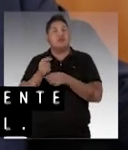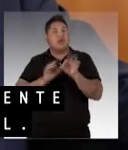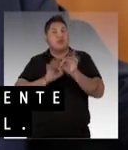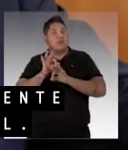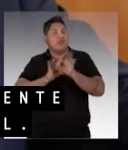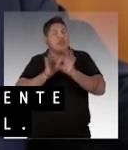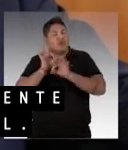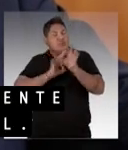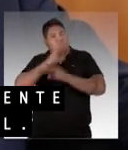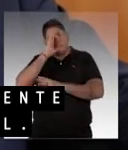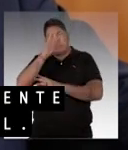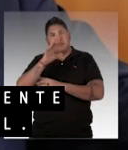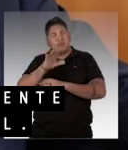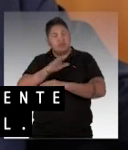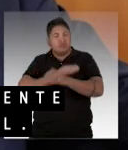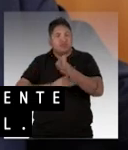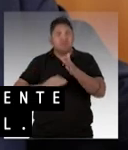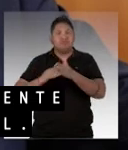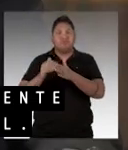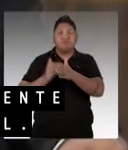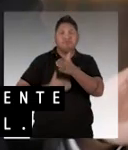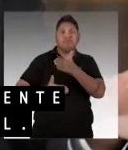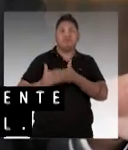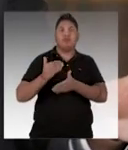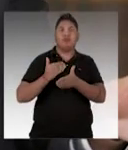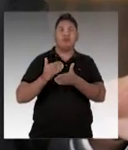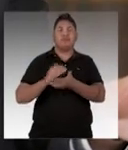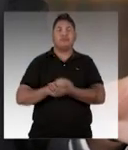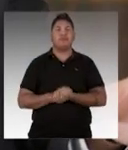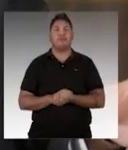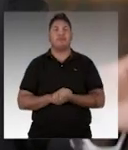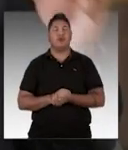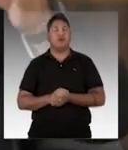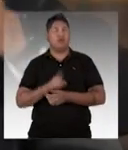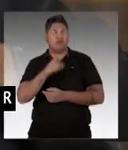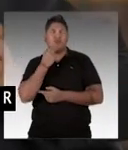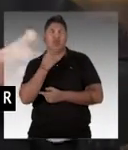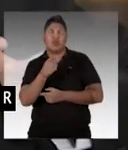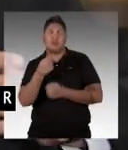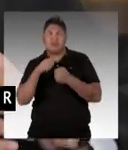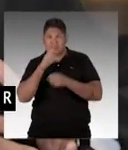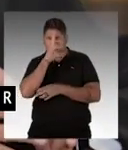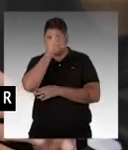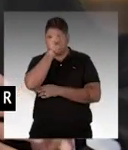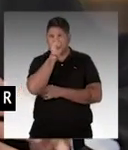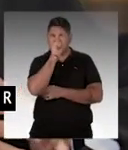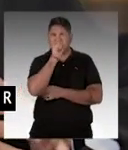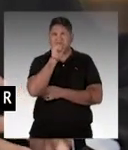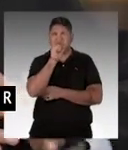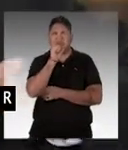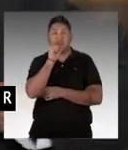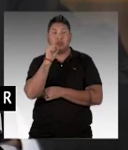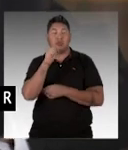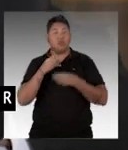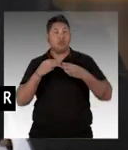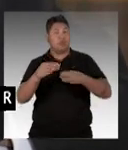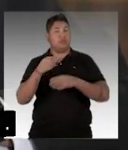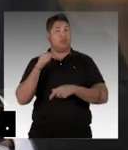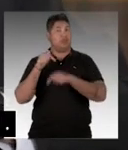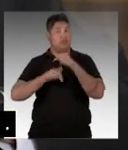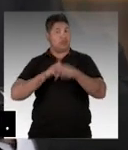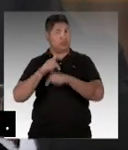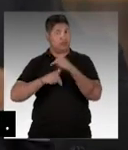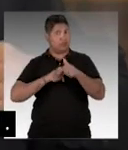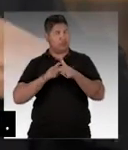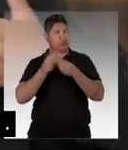planejar principalmente de forma transversal. Também na campanha o senhor disse que é preciso restaurar a força do Ministério Público